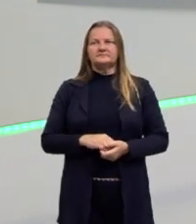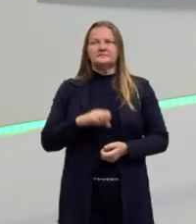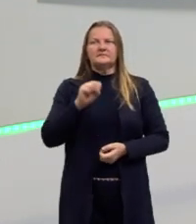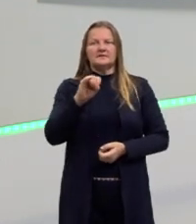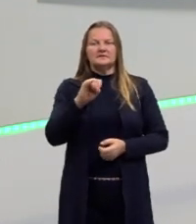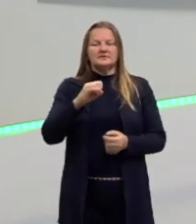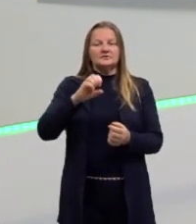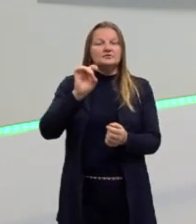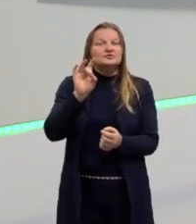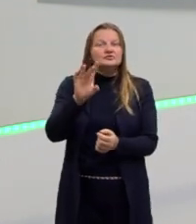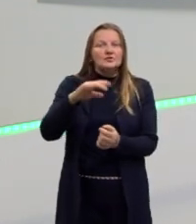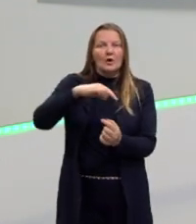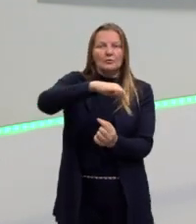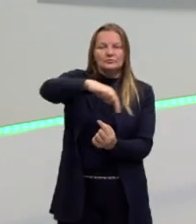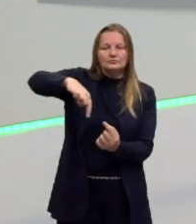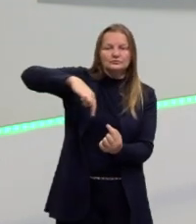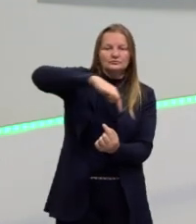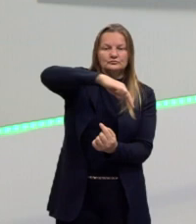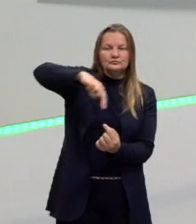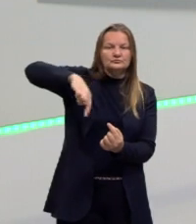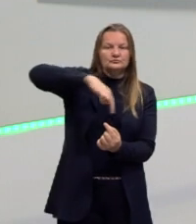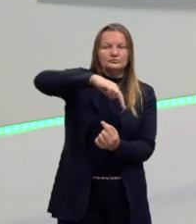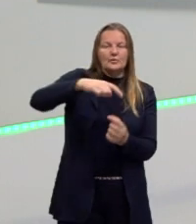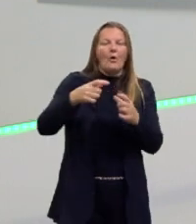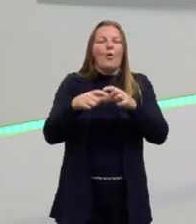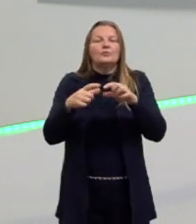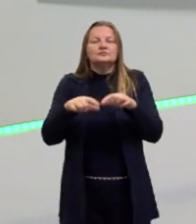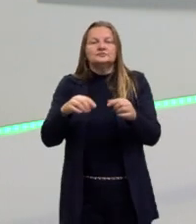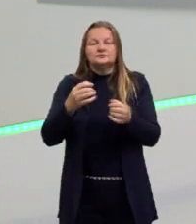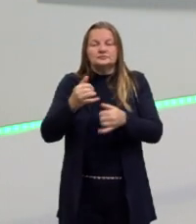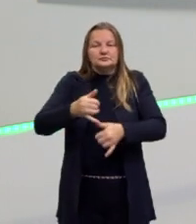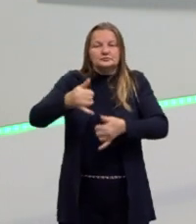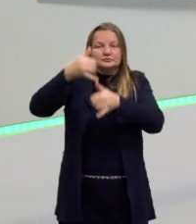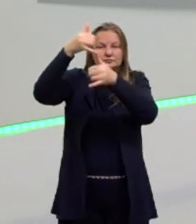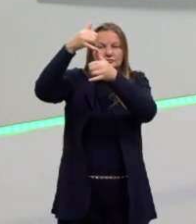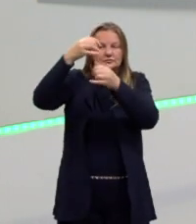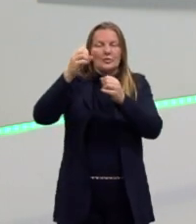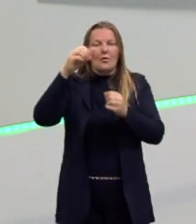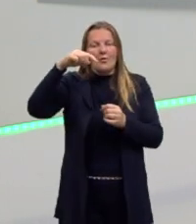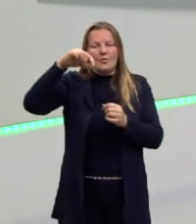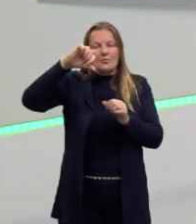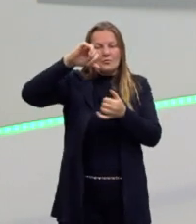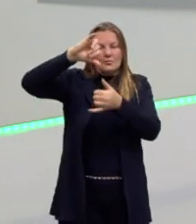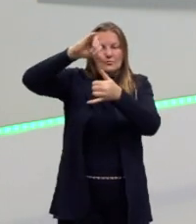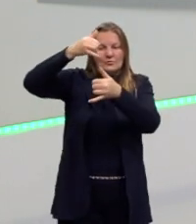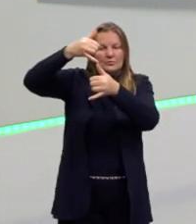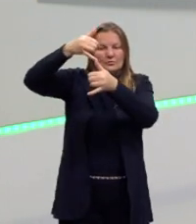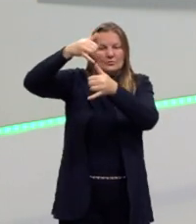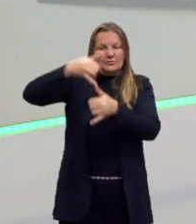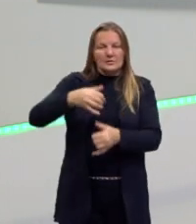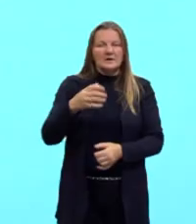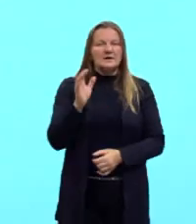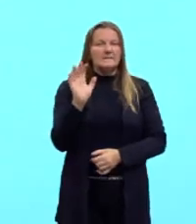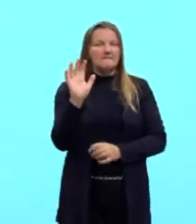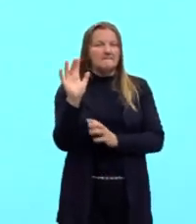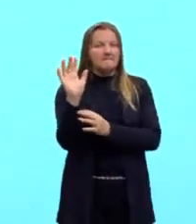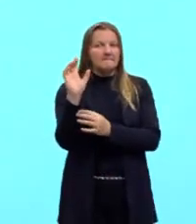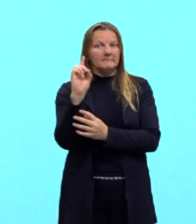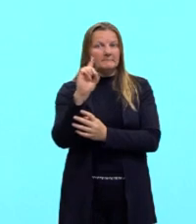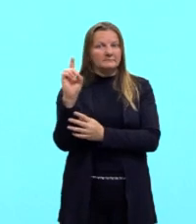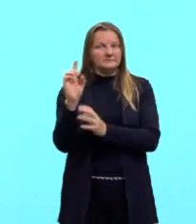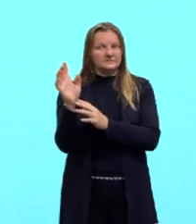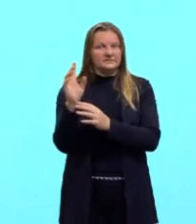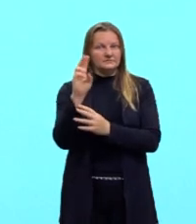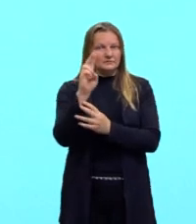campo magnético e ele vai perguntar, a corrente está onde? Está indo para cima ou para baixo? Faz a regra da mão direita de novo que